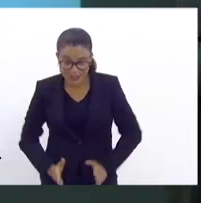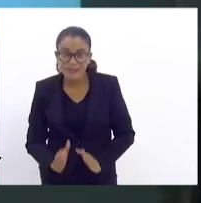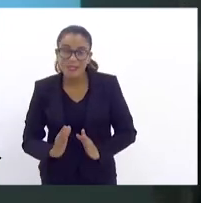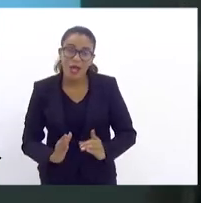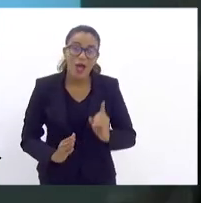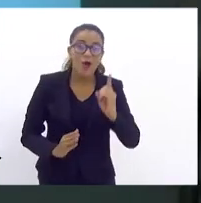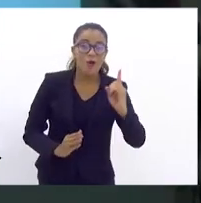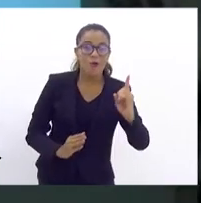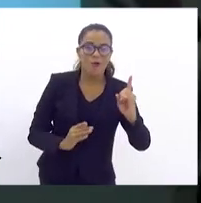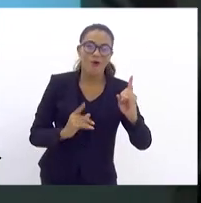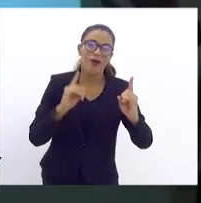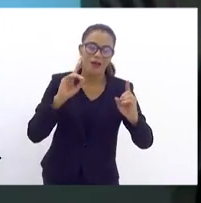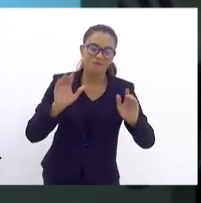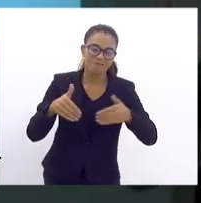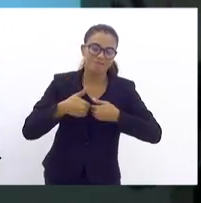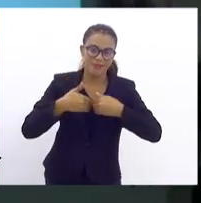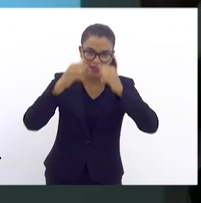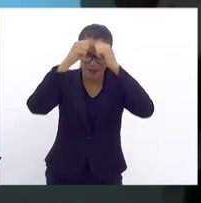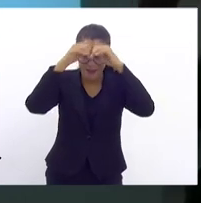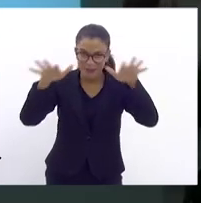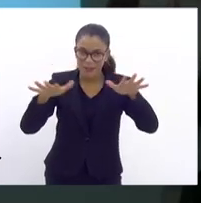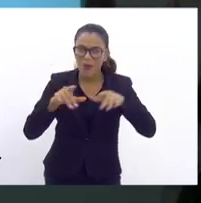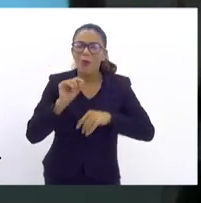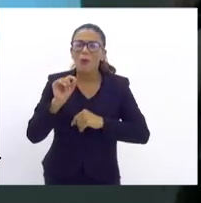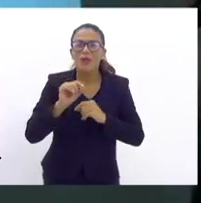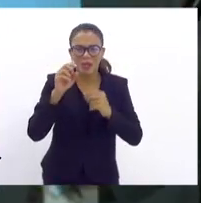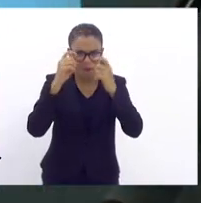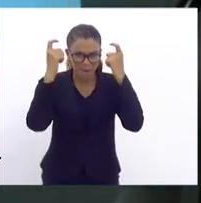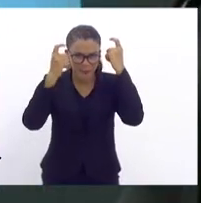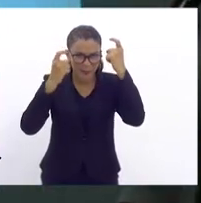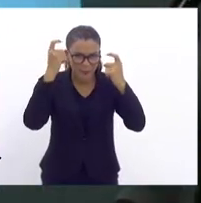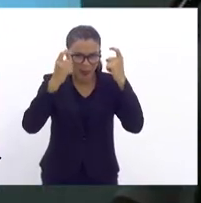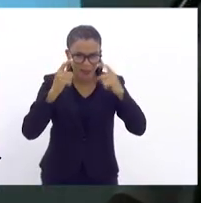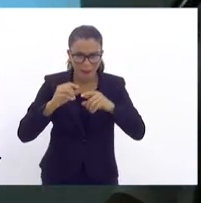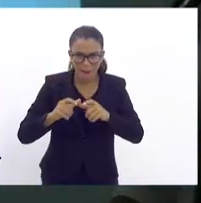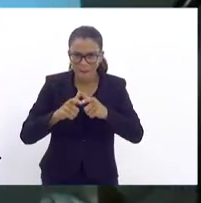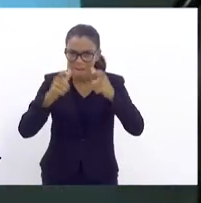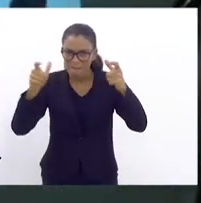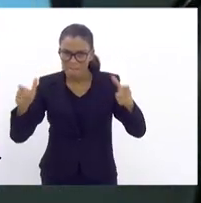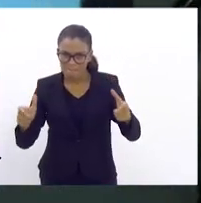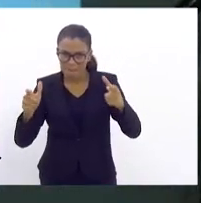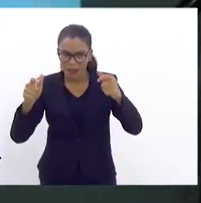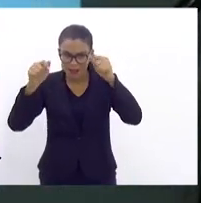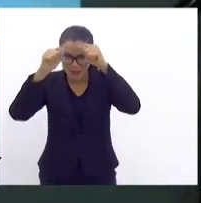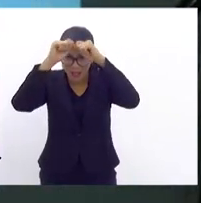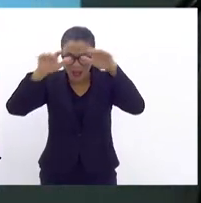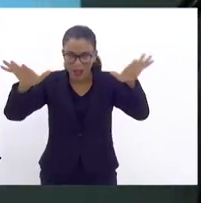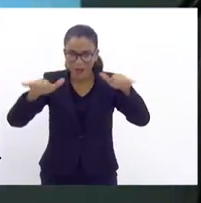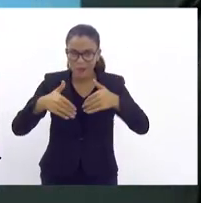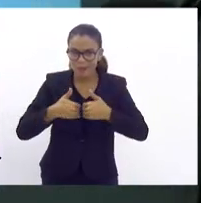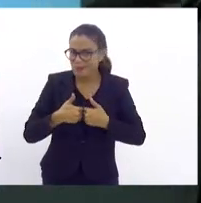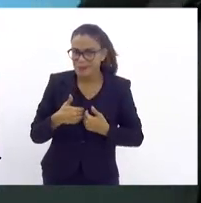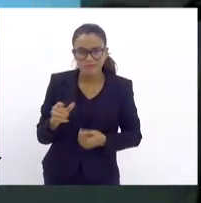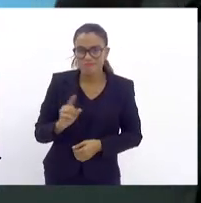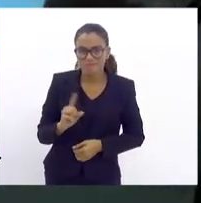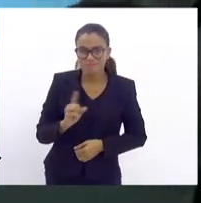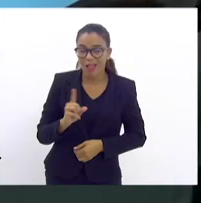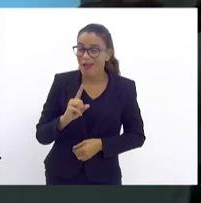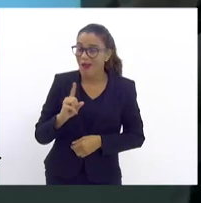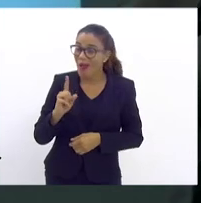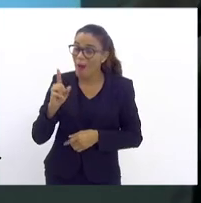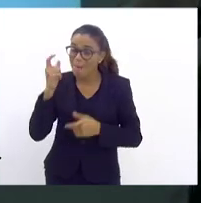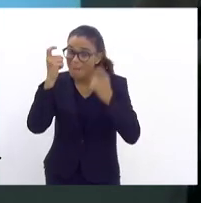o que nos deixa preocupados não são teremos mais autistas o que nos deixa preocupados é que a